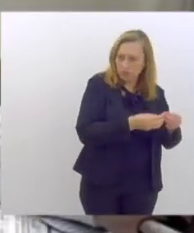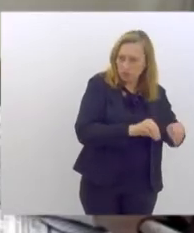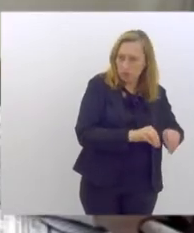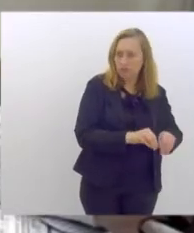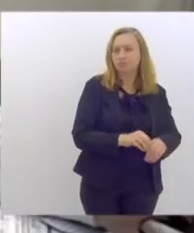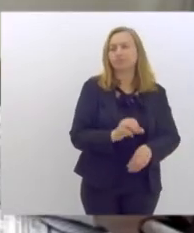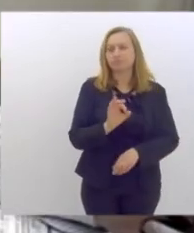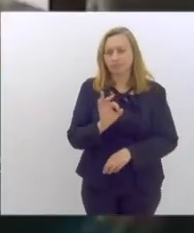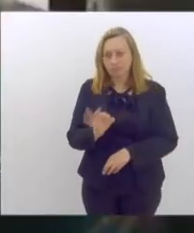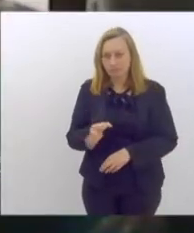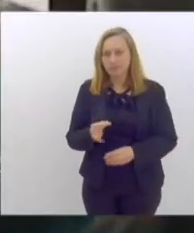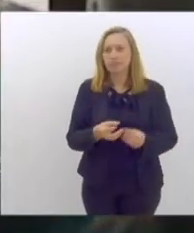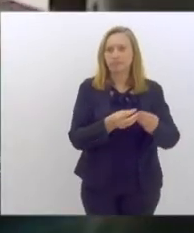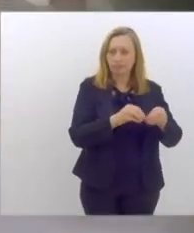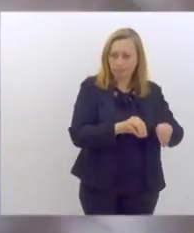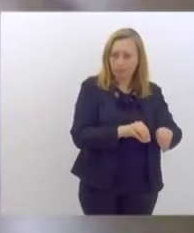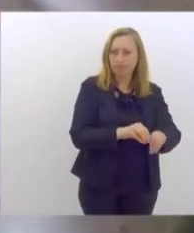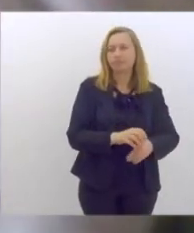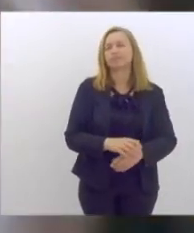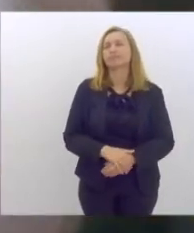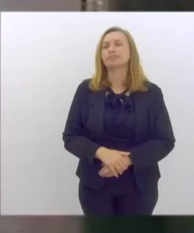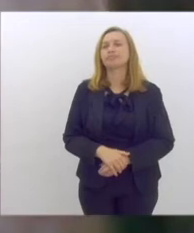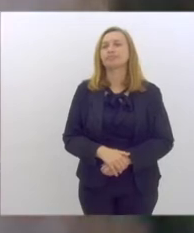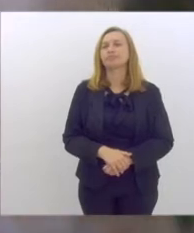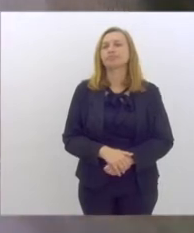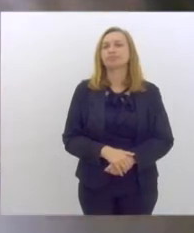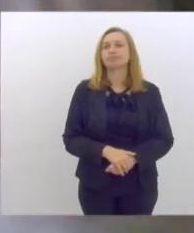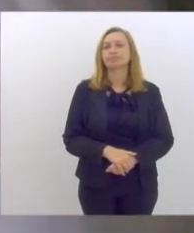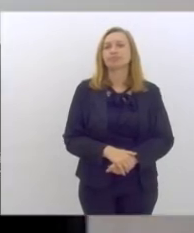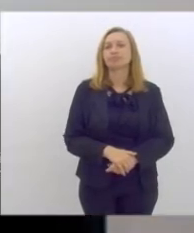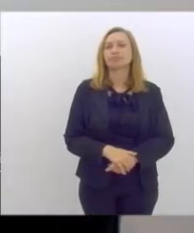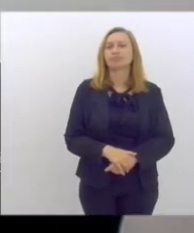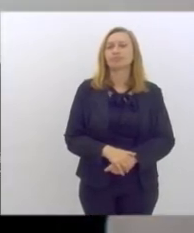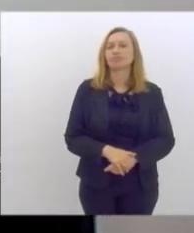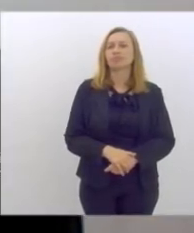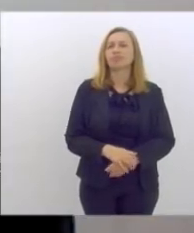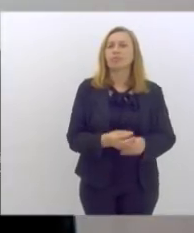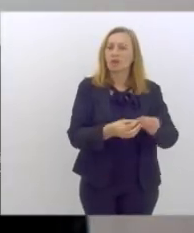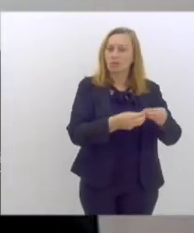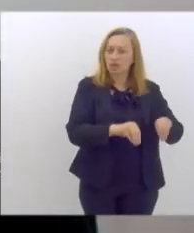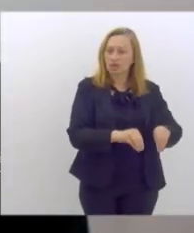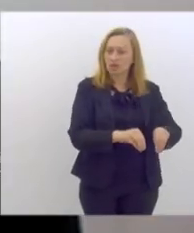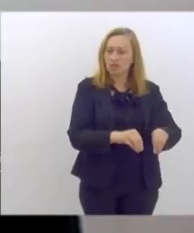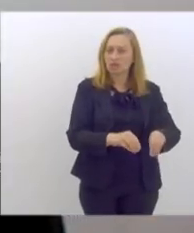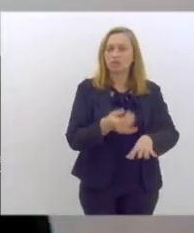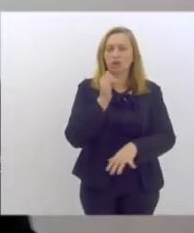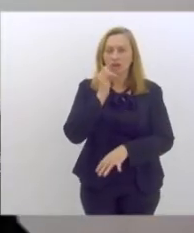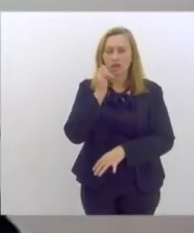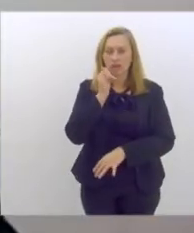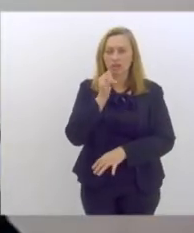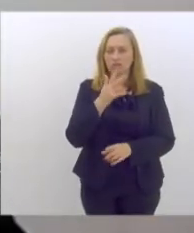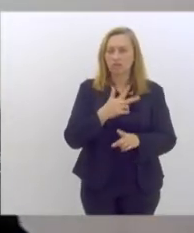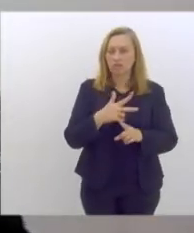idade prejudica habilidade Então por unanimidade está prejudicado e o congelador do vestido